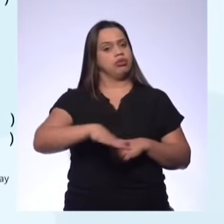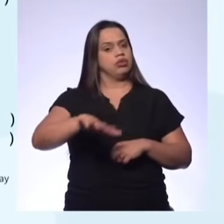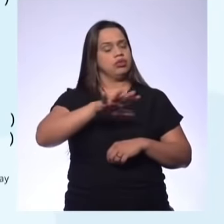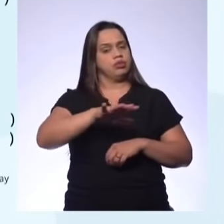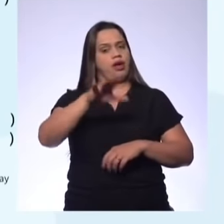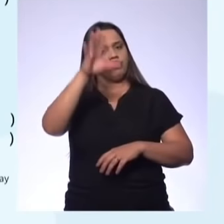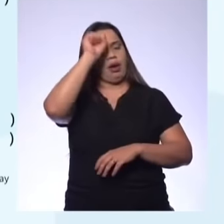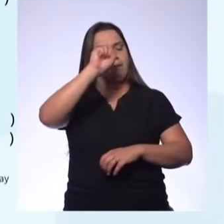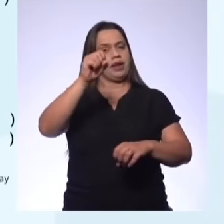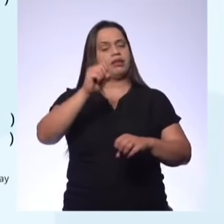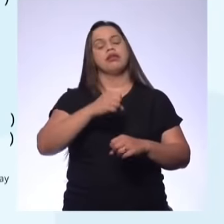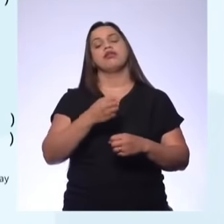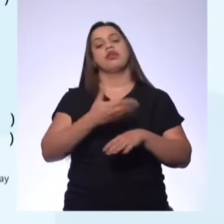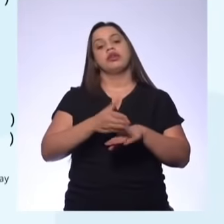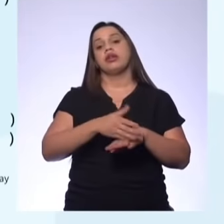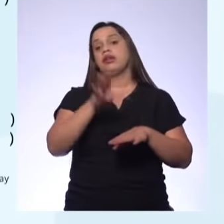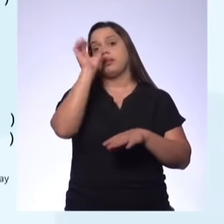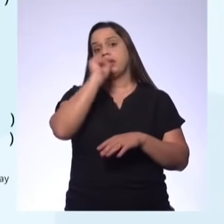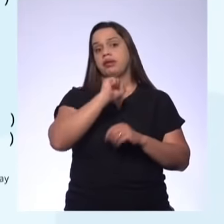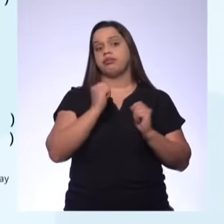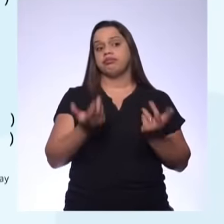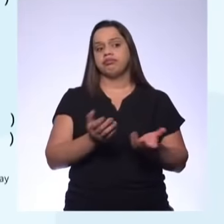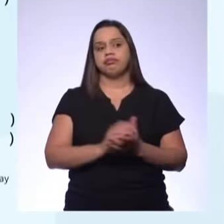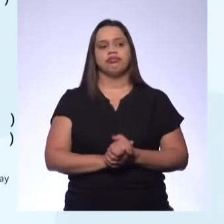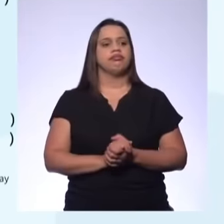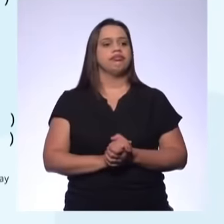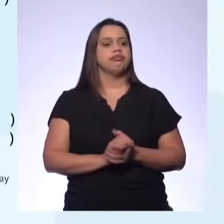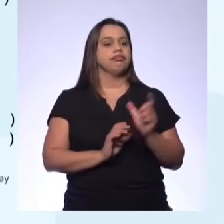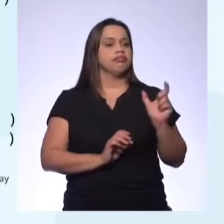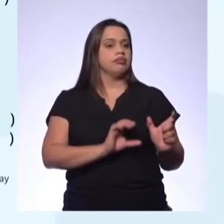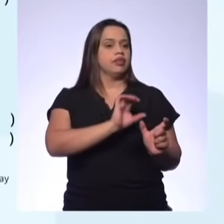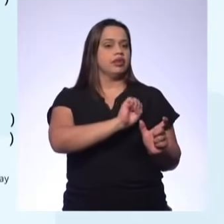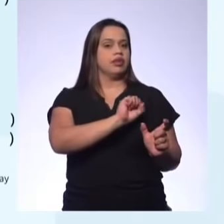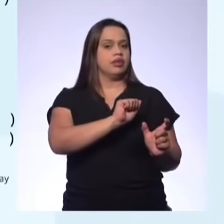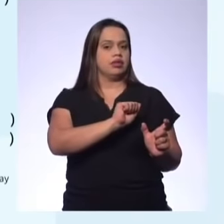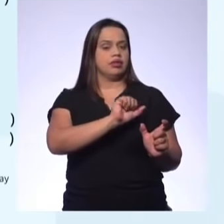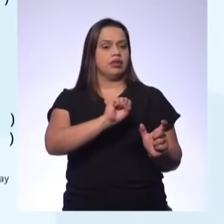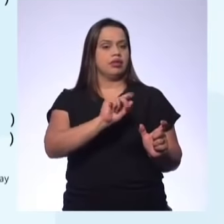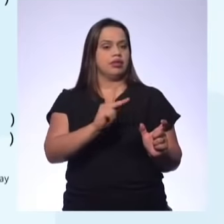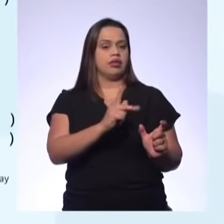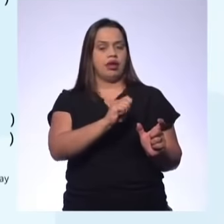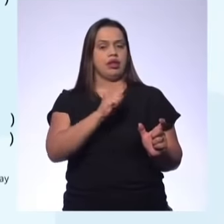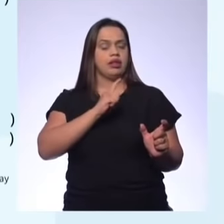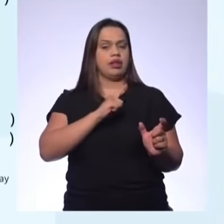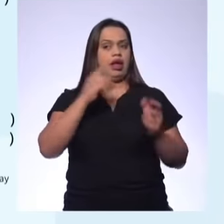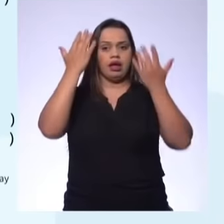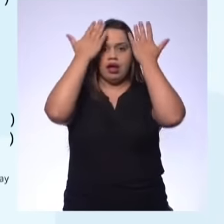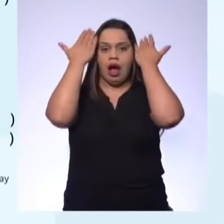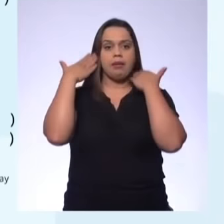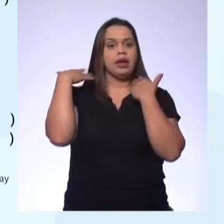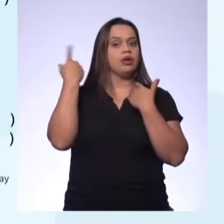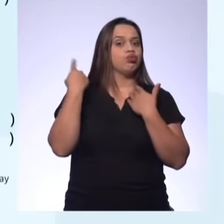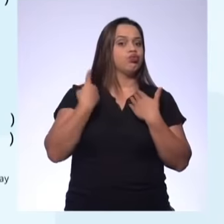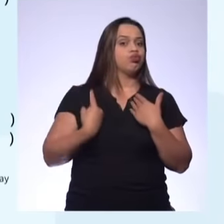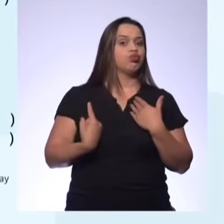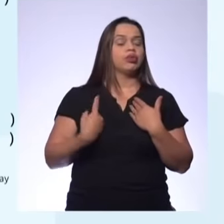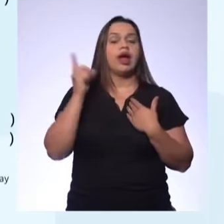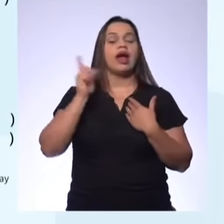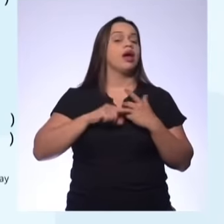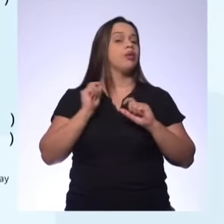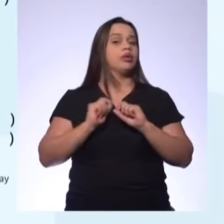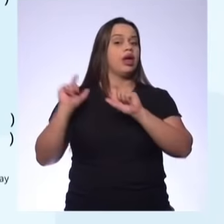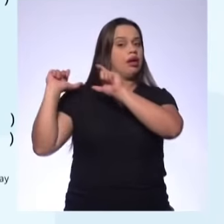a taxa reza Curly hair com faixa TAM o enrolado então isso é Errar 37 Azul